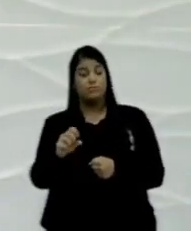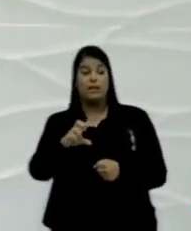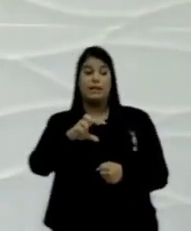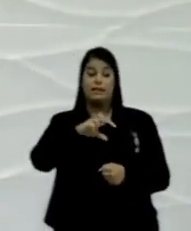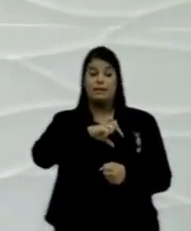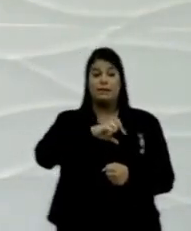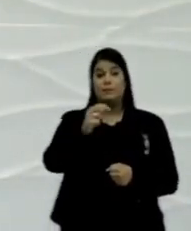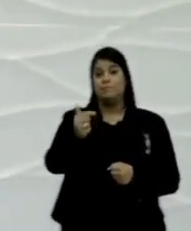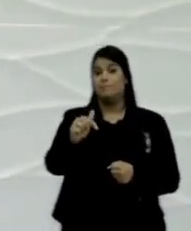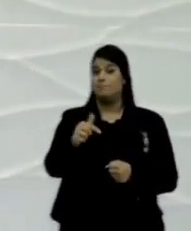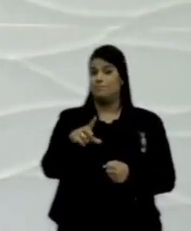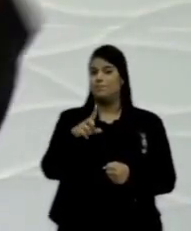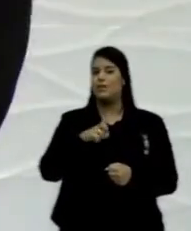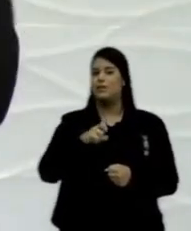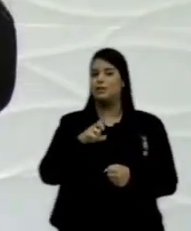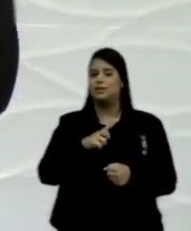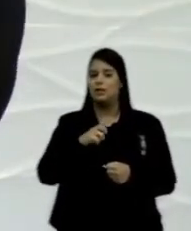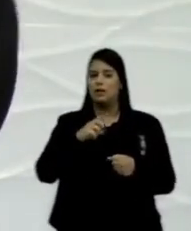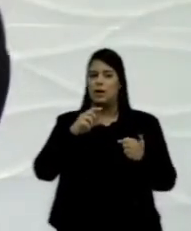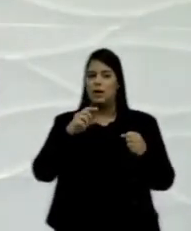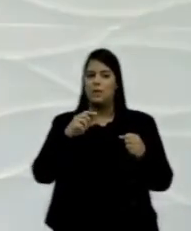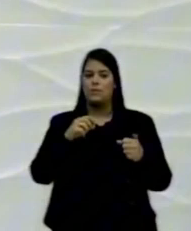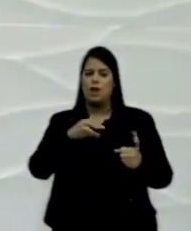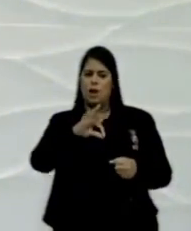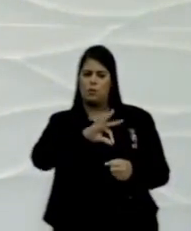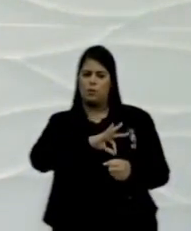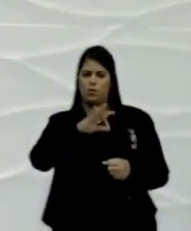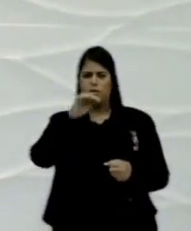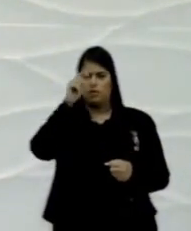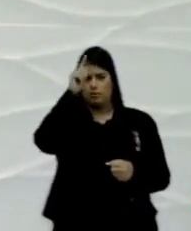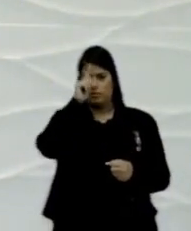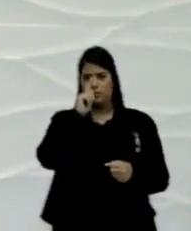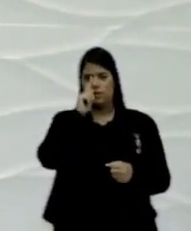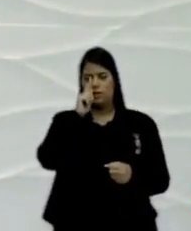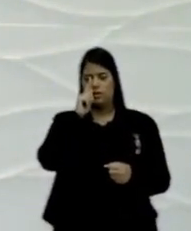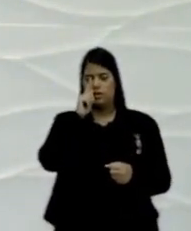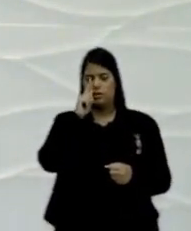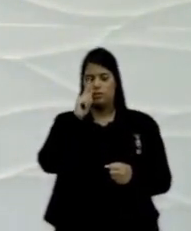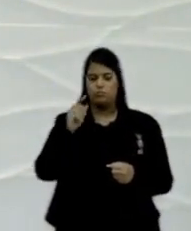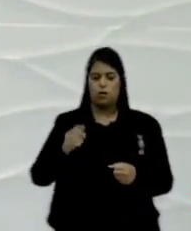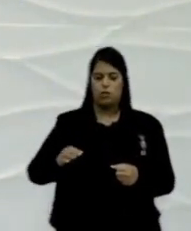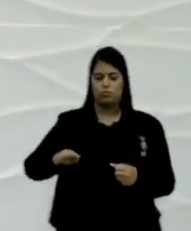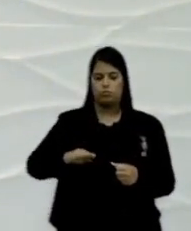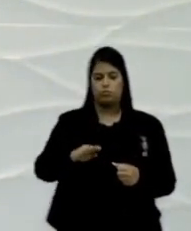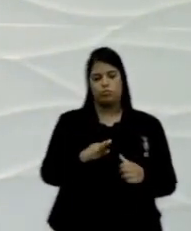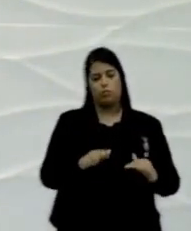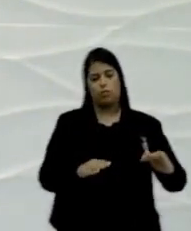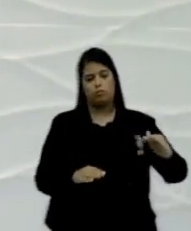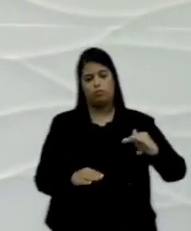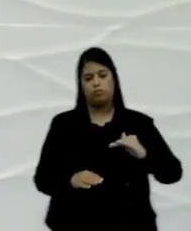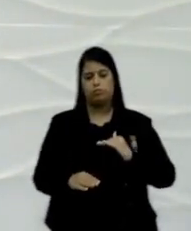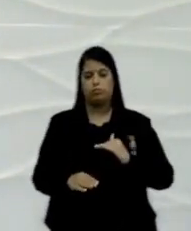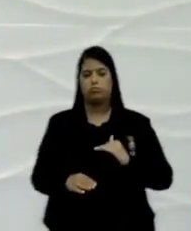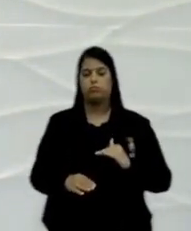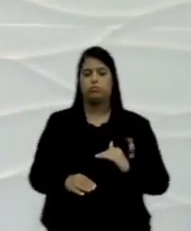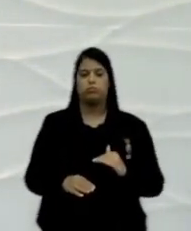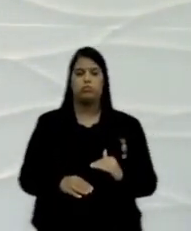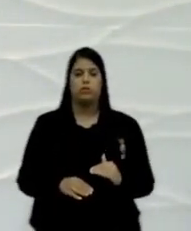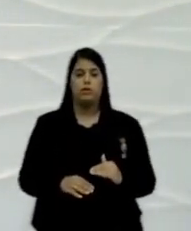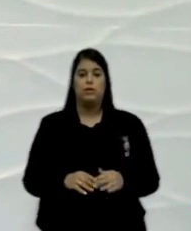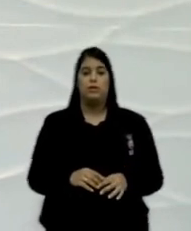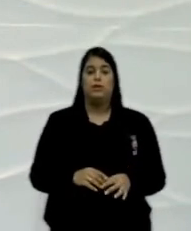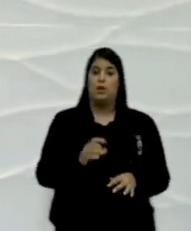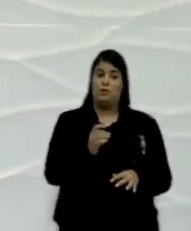existia os amarelinhos nas vias circulando. Eu não podia ver o carro